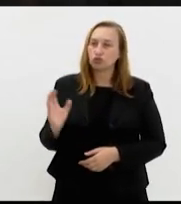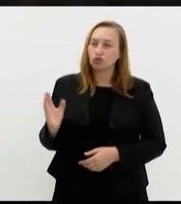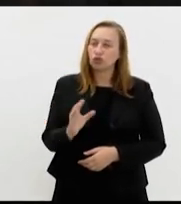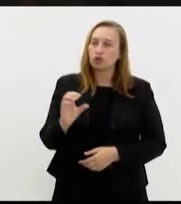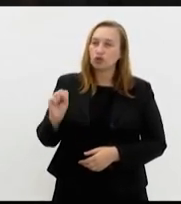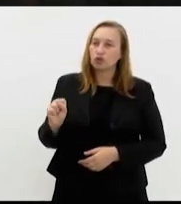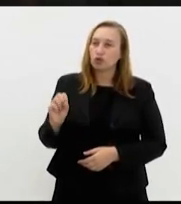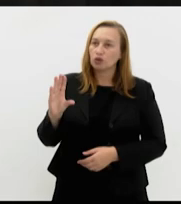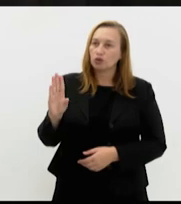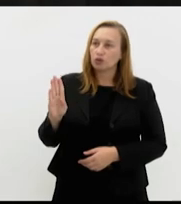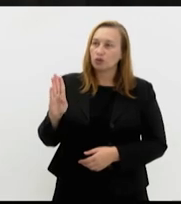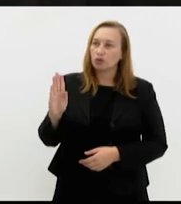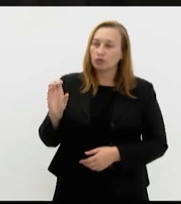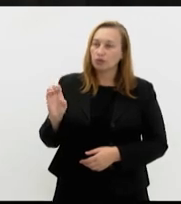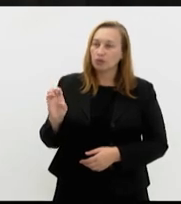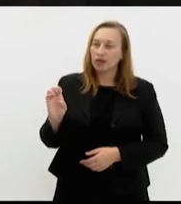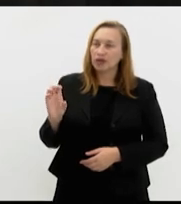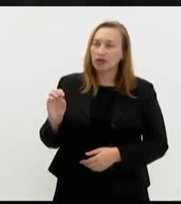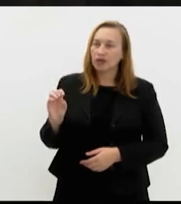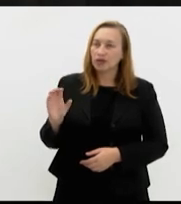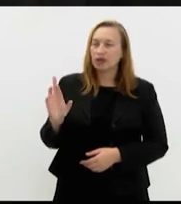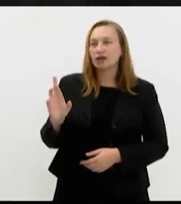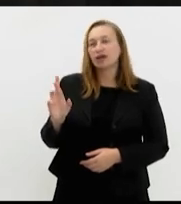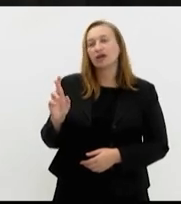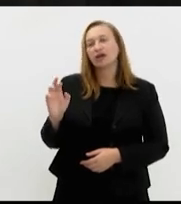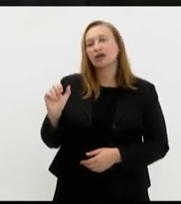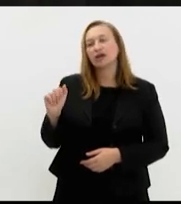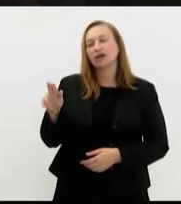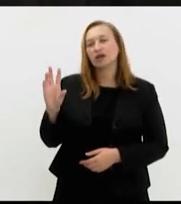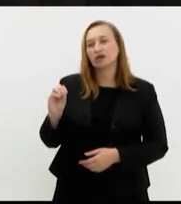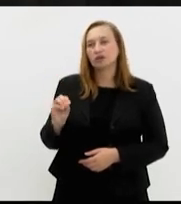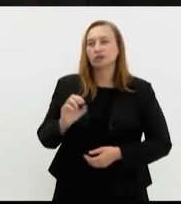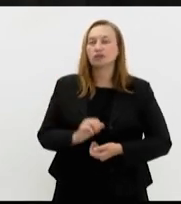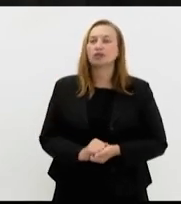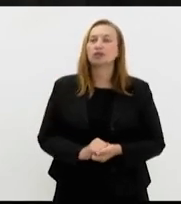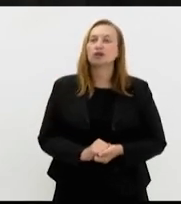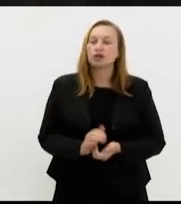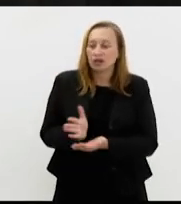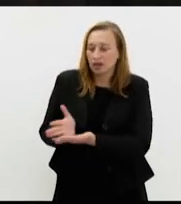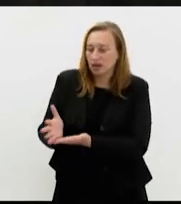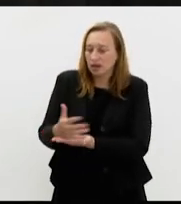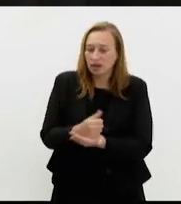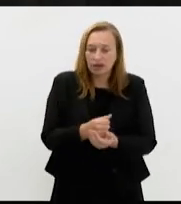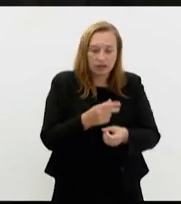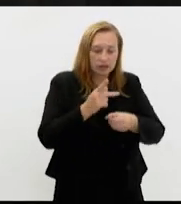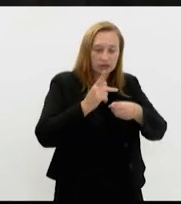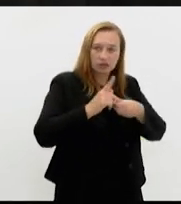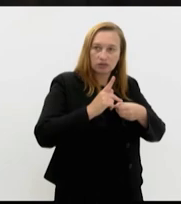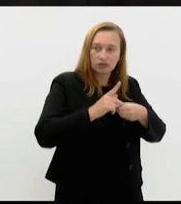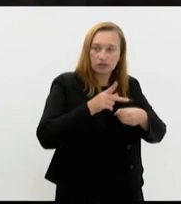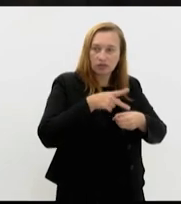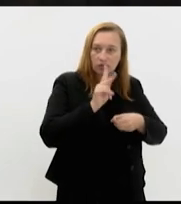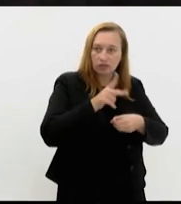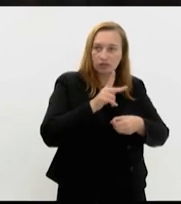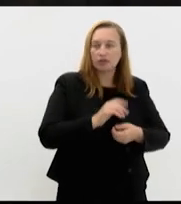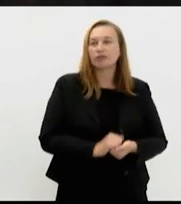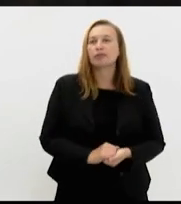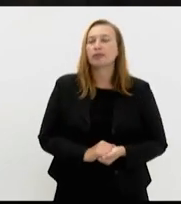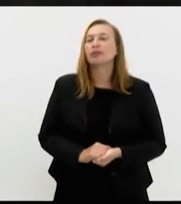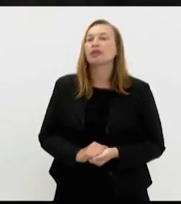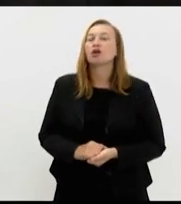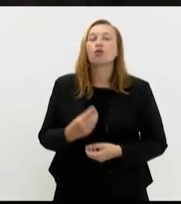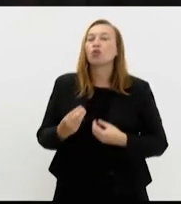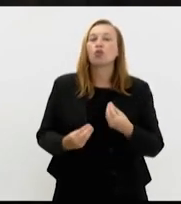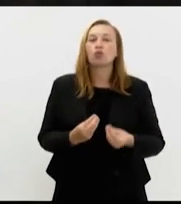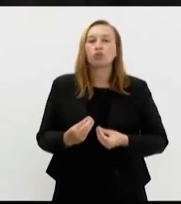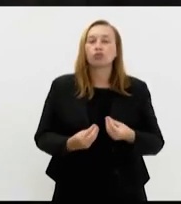deriva da arrecadação de royalties e participação especial. E deriva